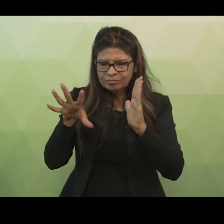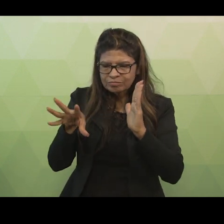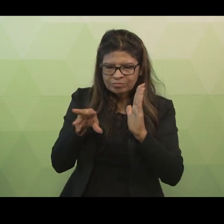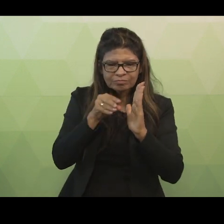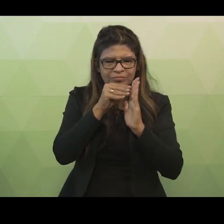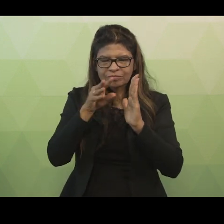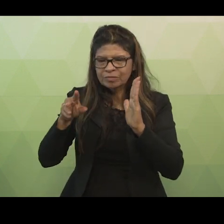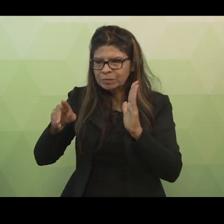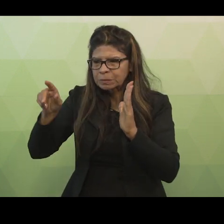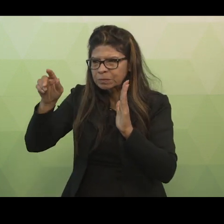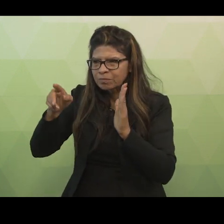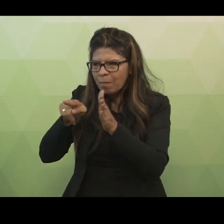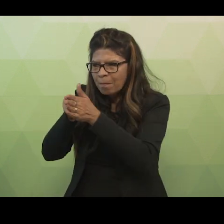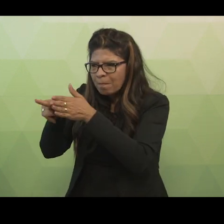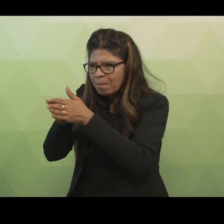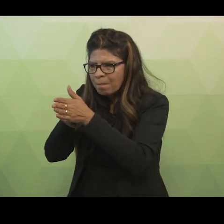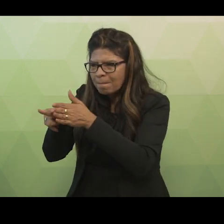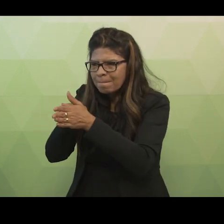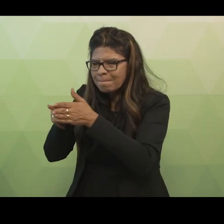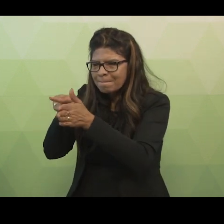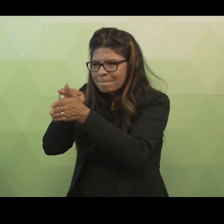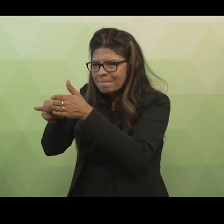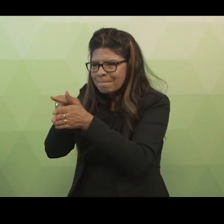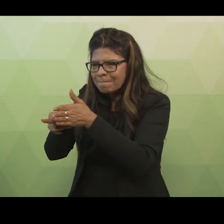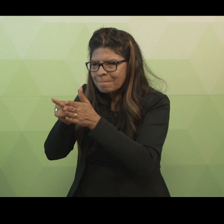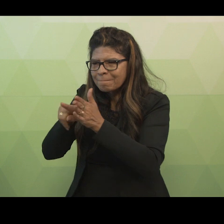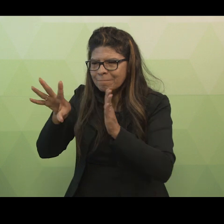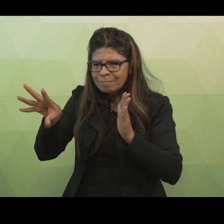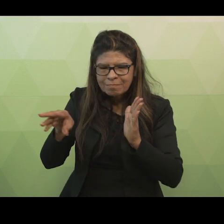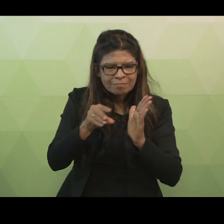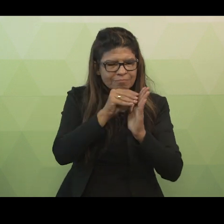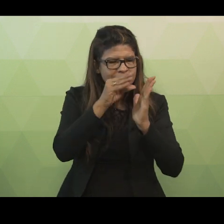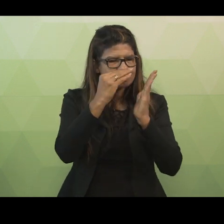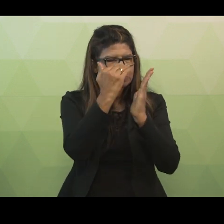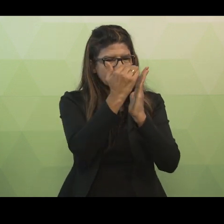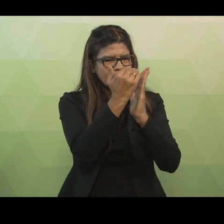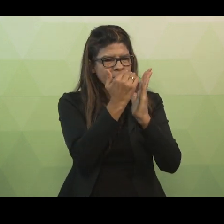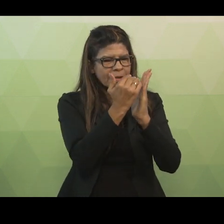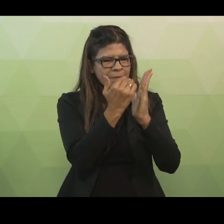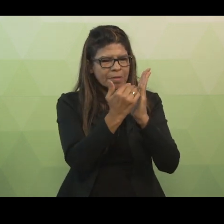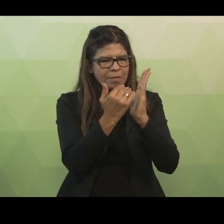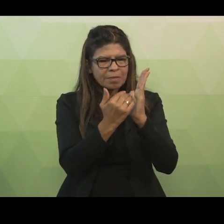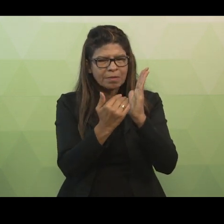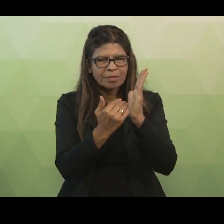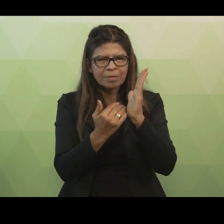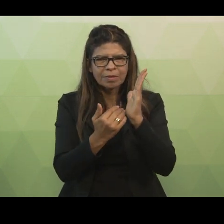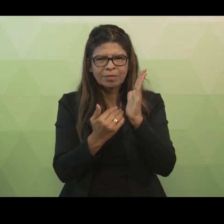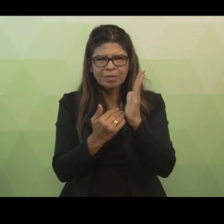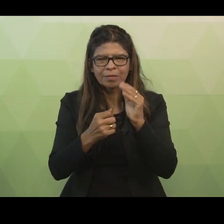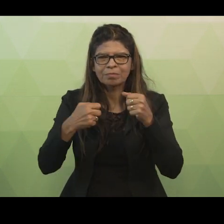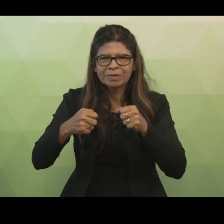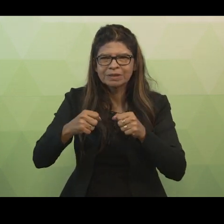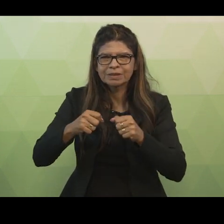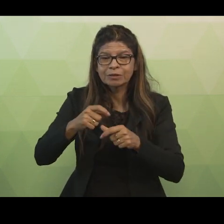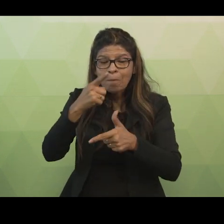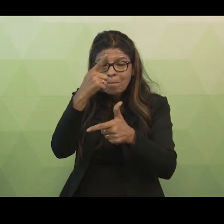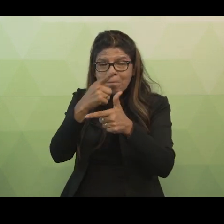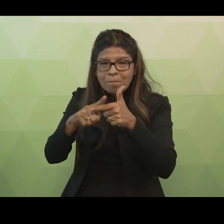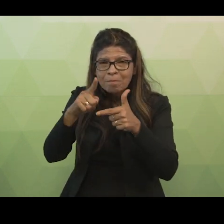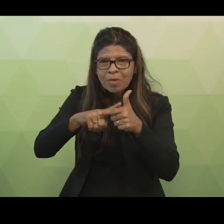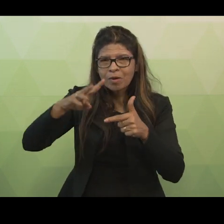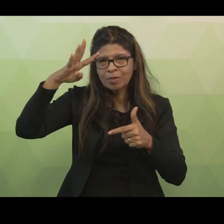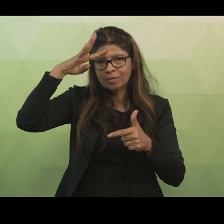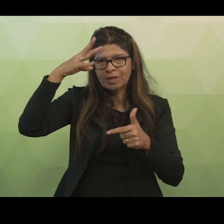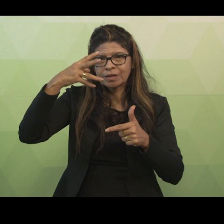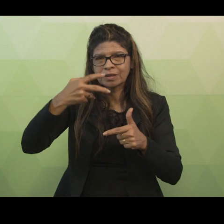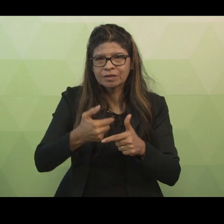mensagem é essencial, pois só assim o sistema conseguirá ter acesso às informações necessárias para a renovação,